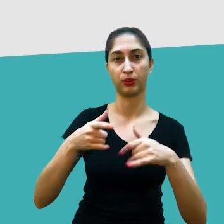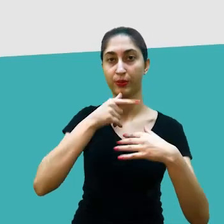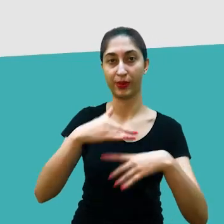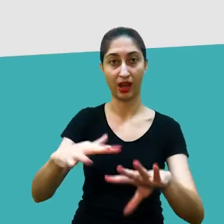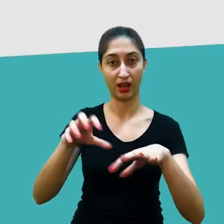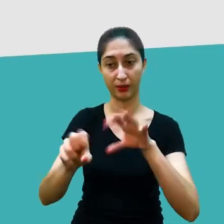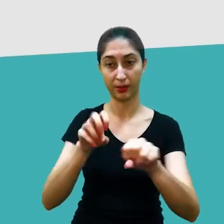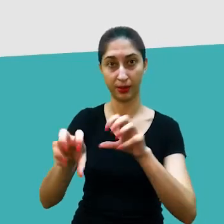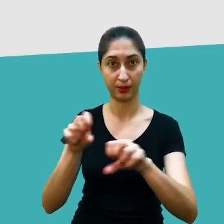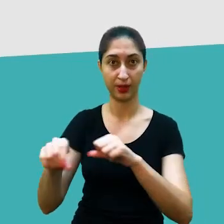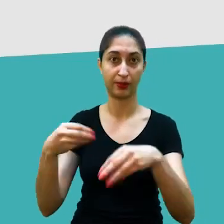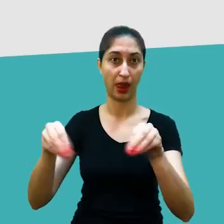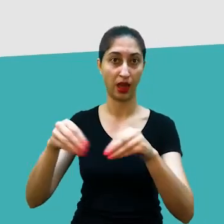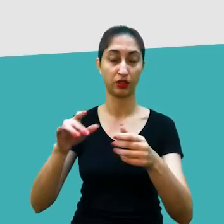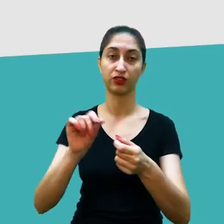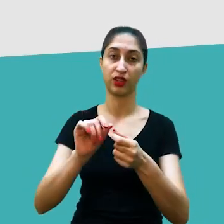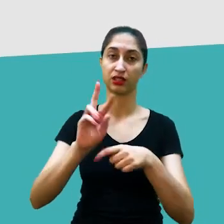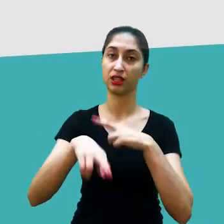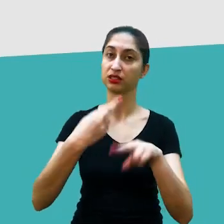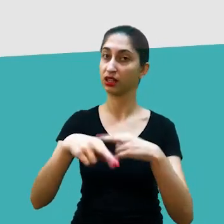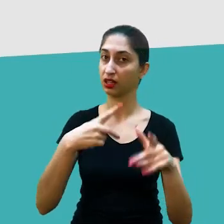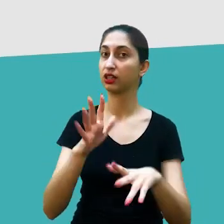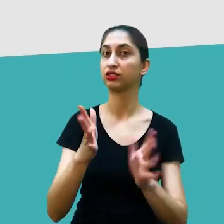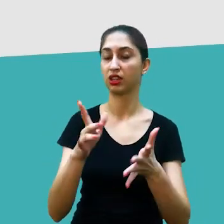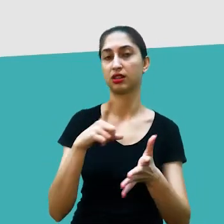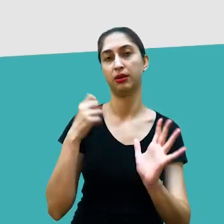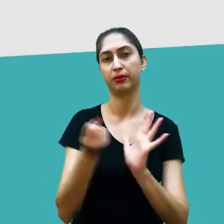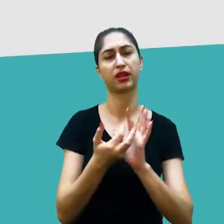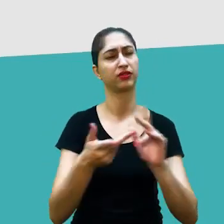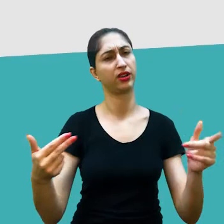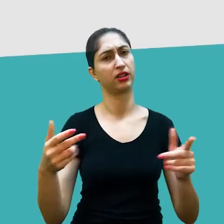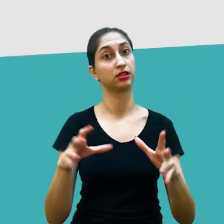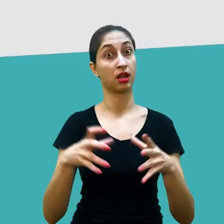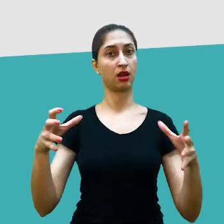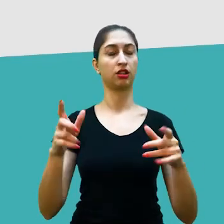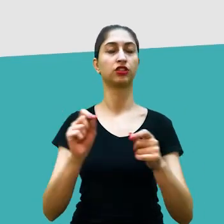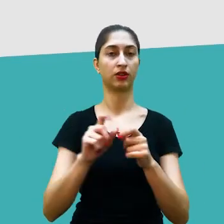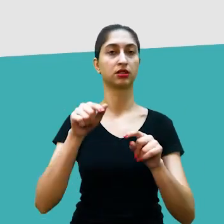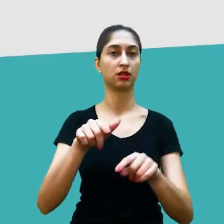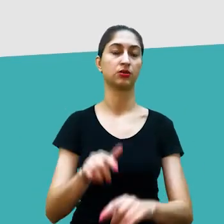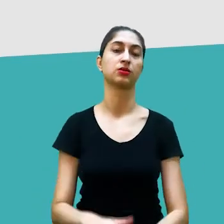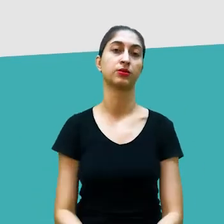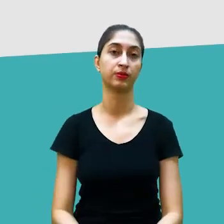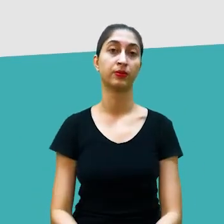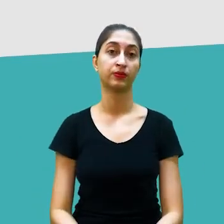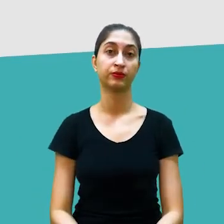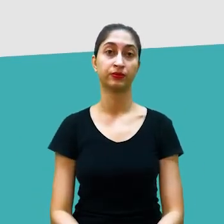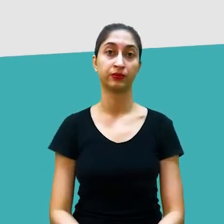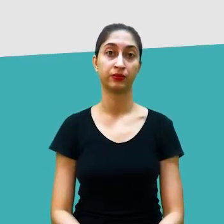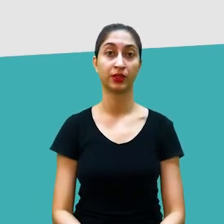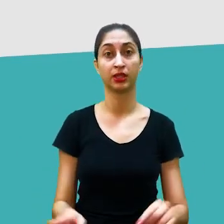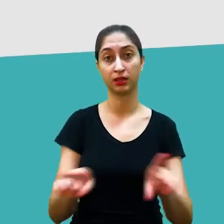E marcas muito responsáveis fazendo isso, né? Exato, marcas grandes, né? E nós temos também